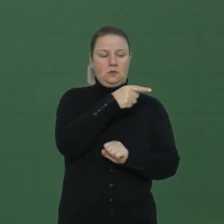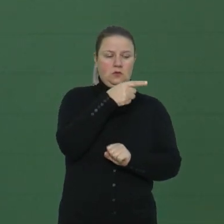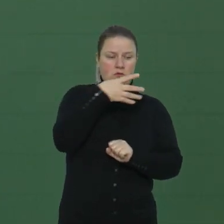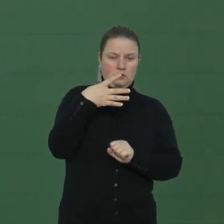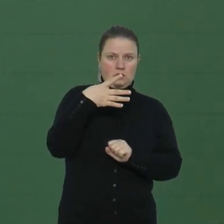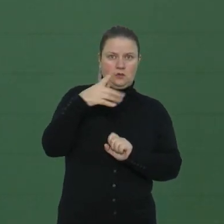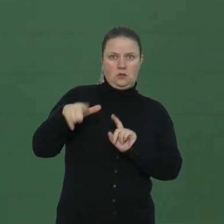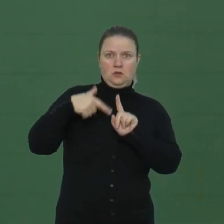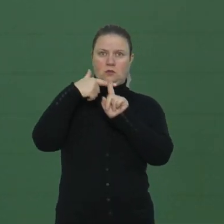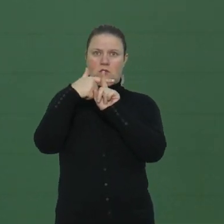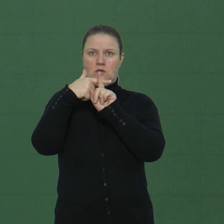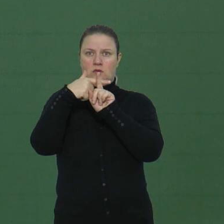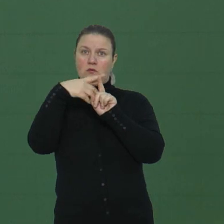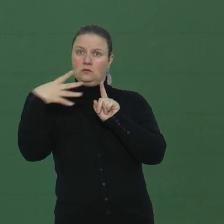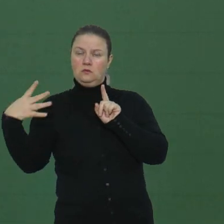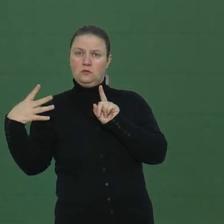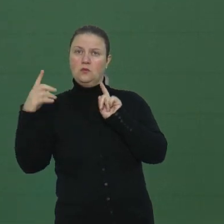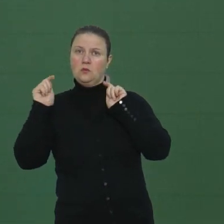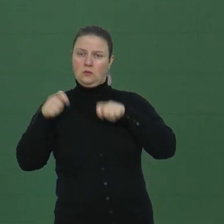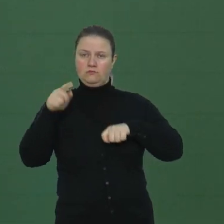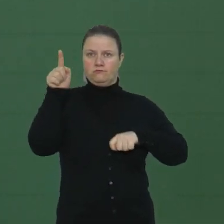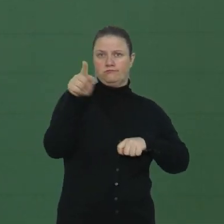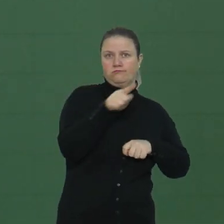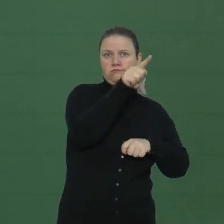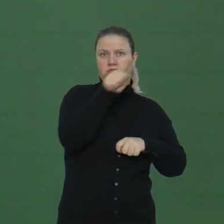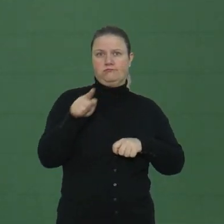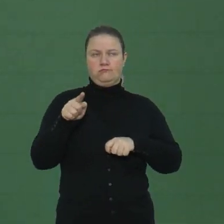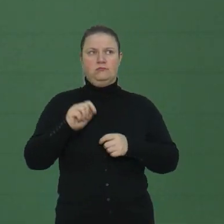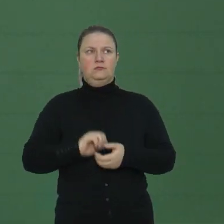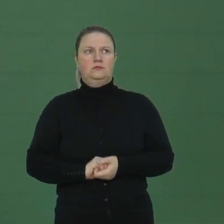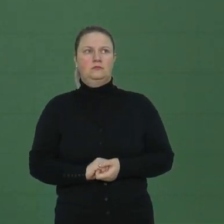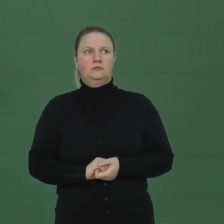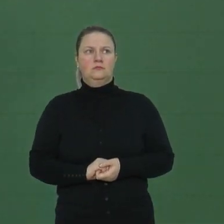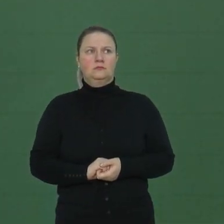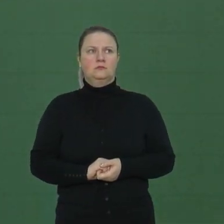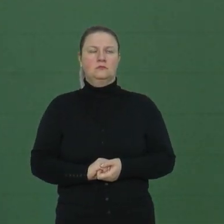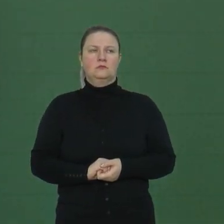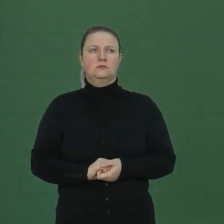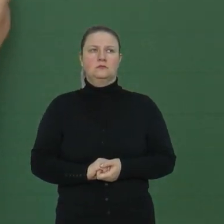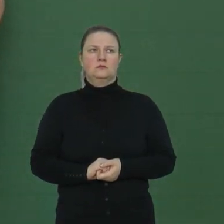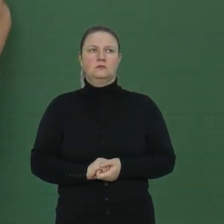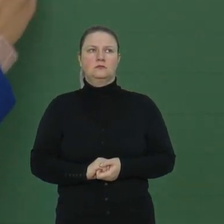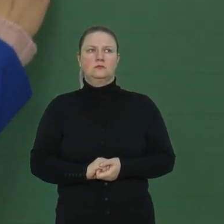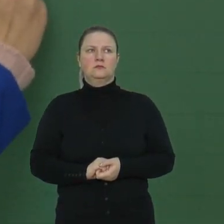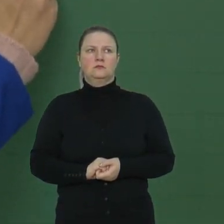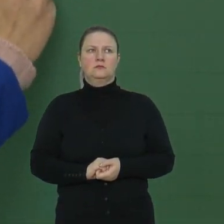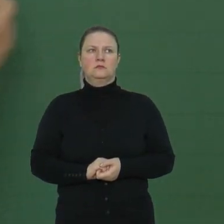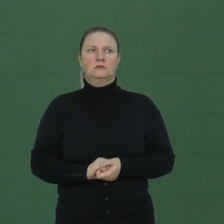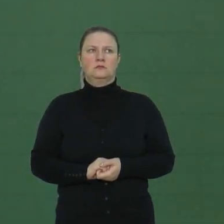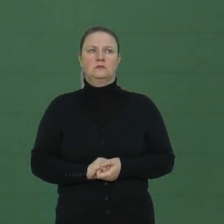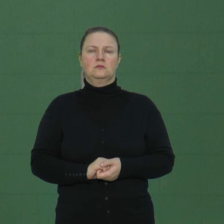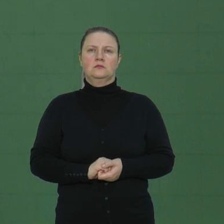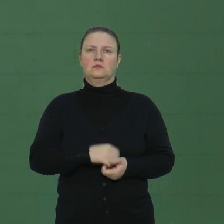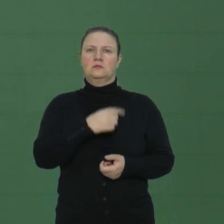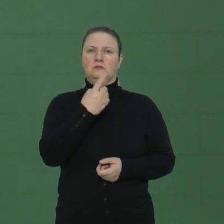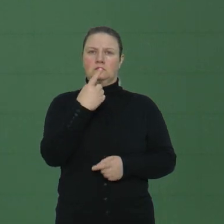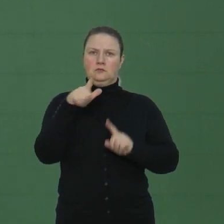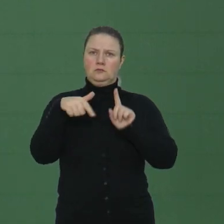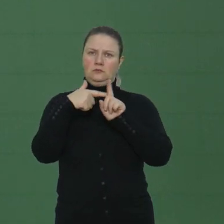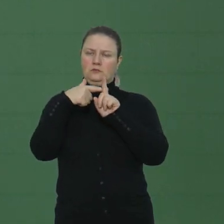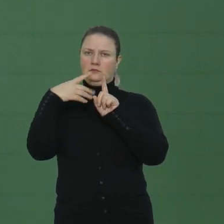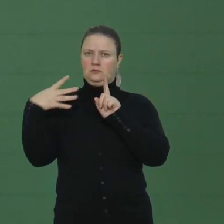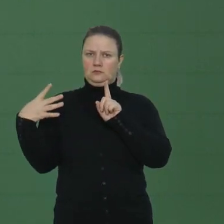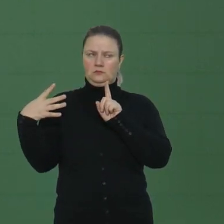4, eu vou conseguir aqui eliminar, né? Mas como eu faço isso? Vou fazer com 1, somar o 4 e também com